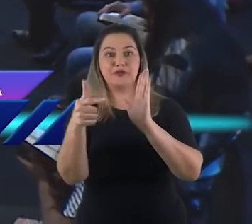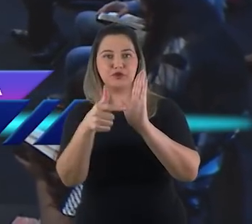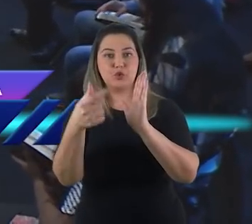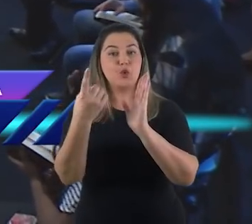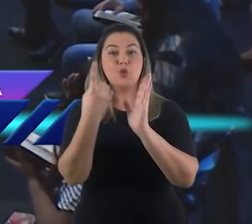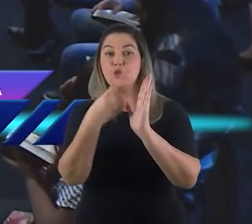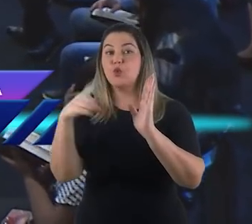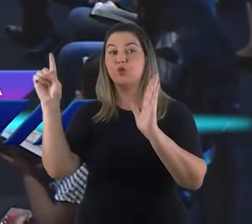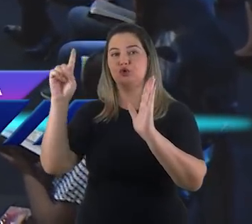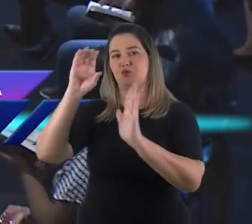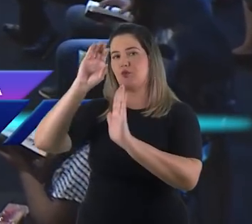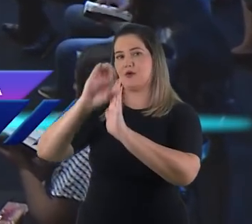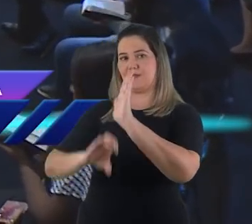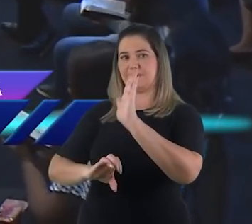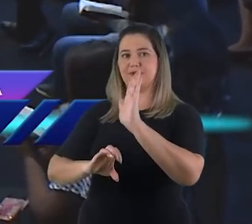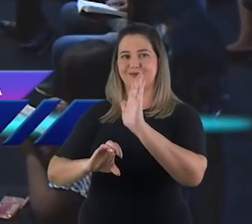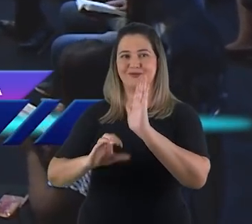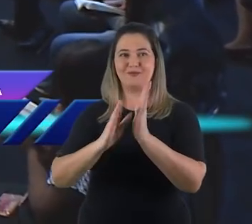Bíblia.